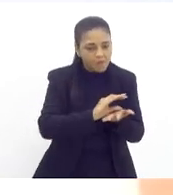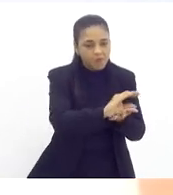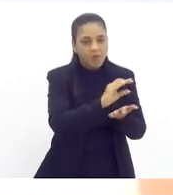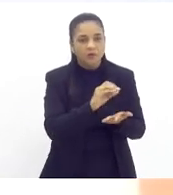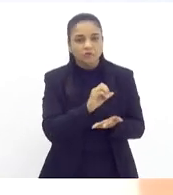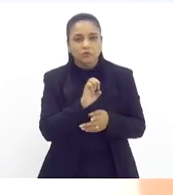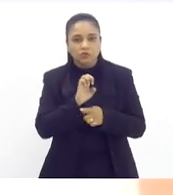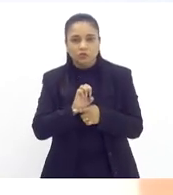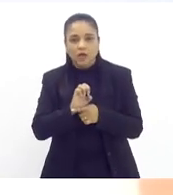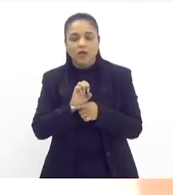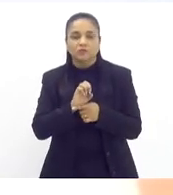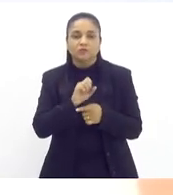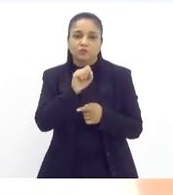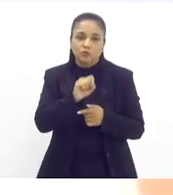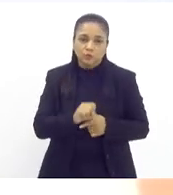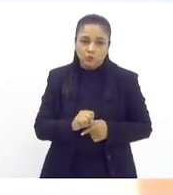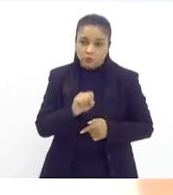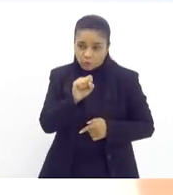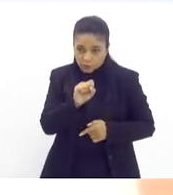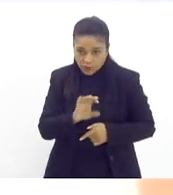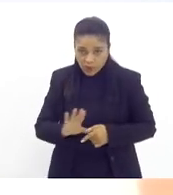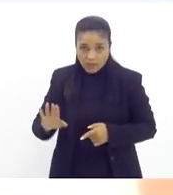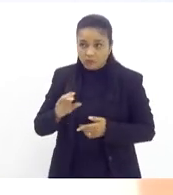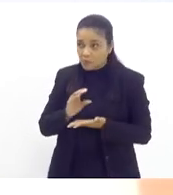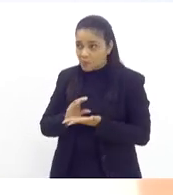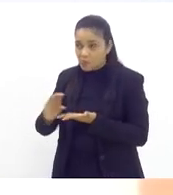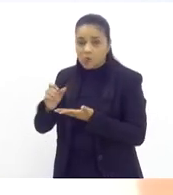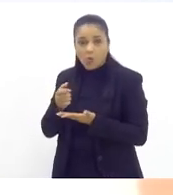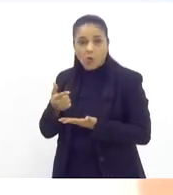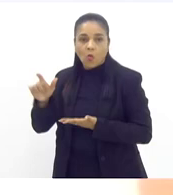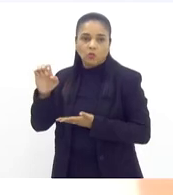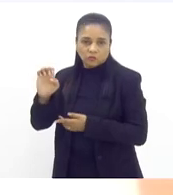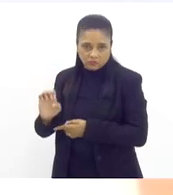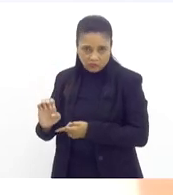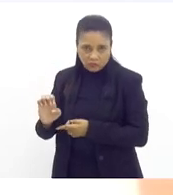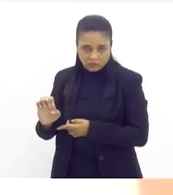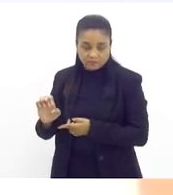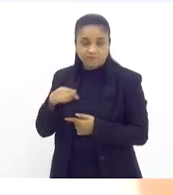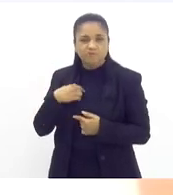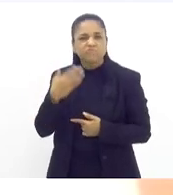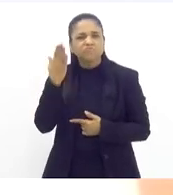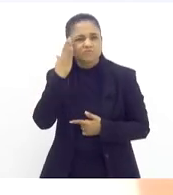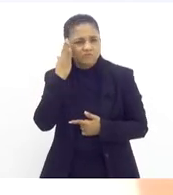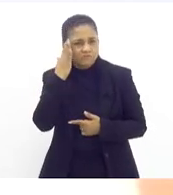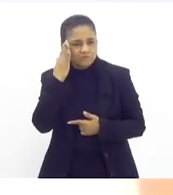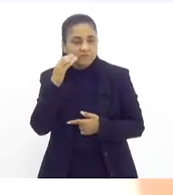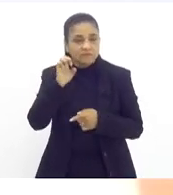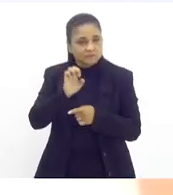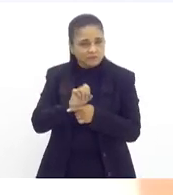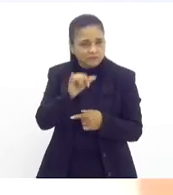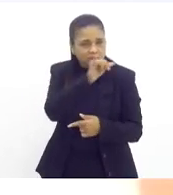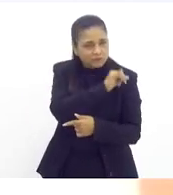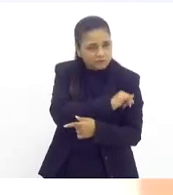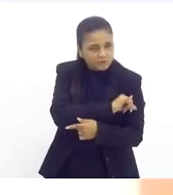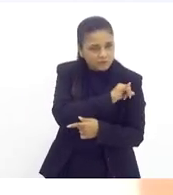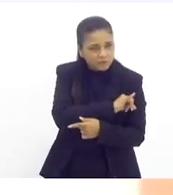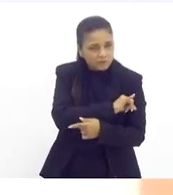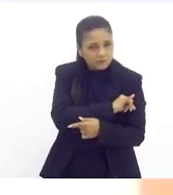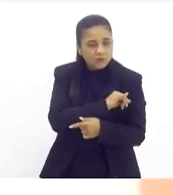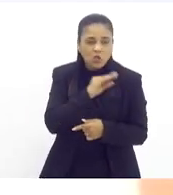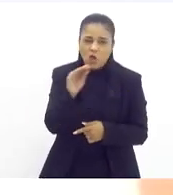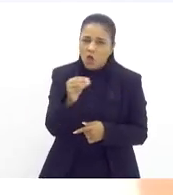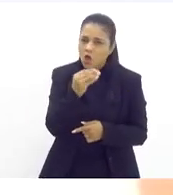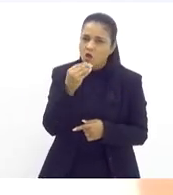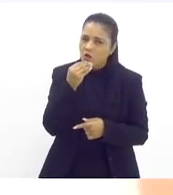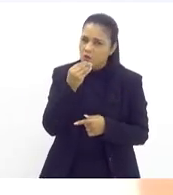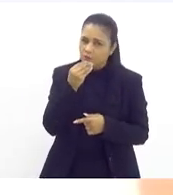Sudeste para outros estados. Todos nós sabemos, professor Mauro Osório, que no estado do Rio de Janeiro, obviamente,